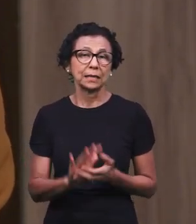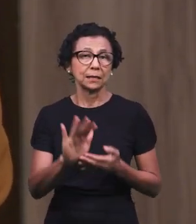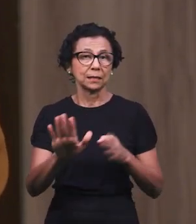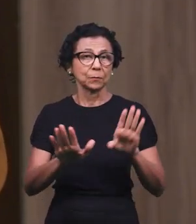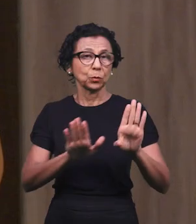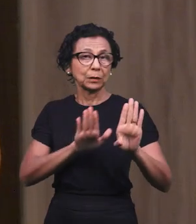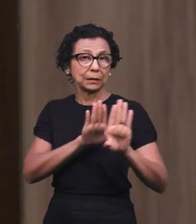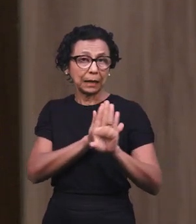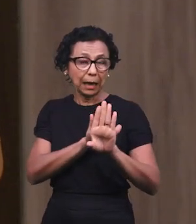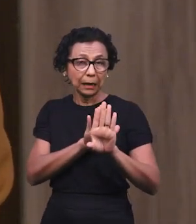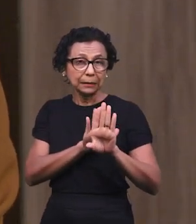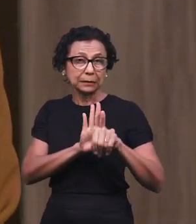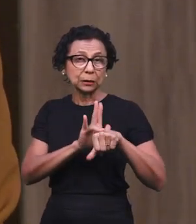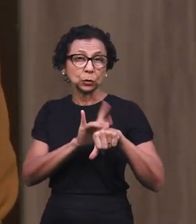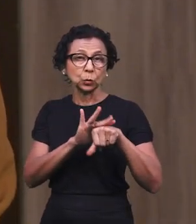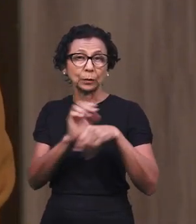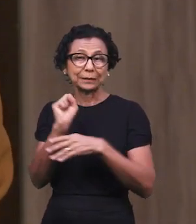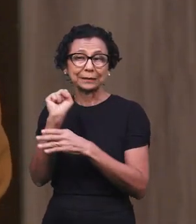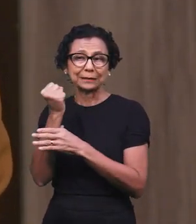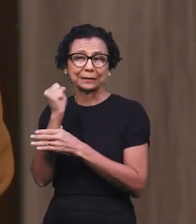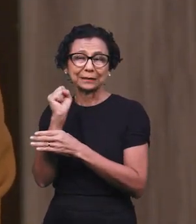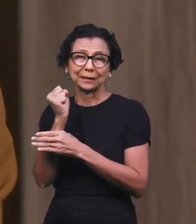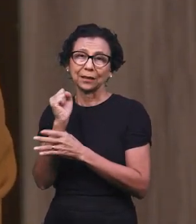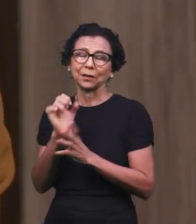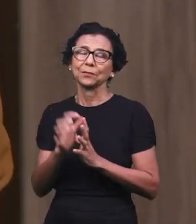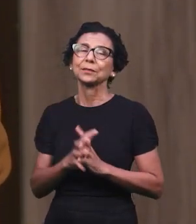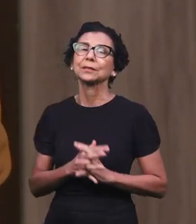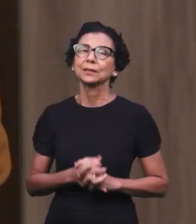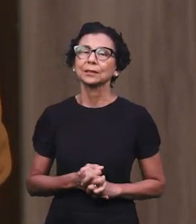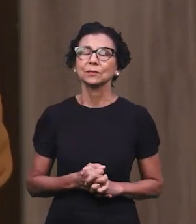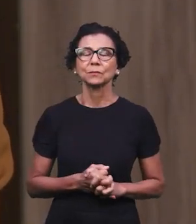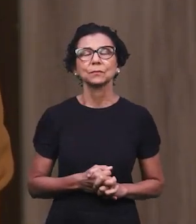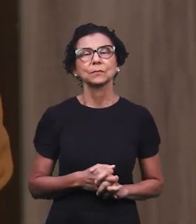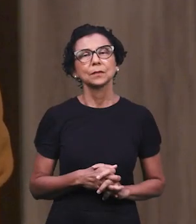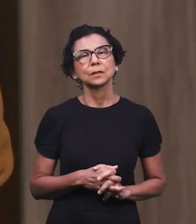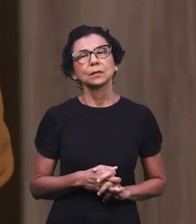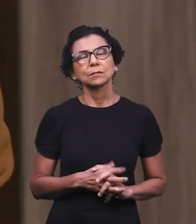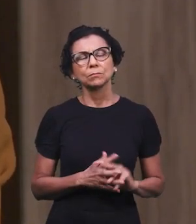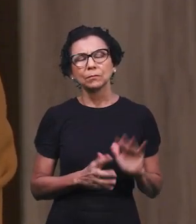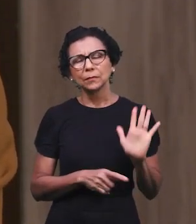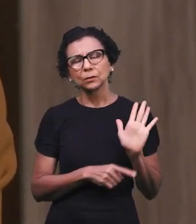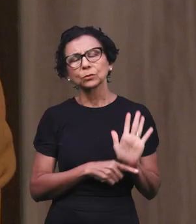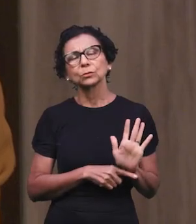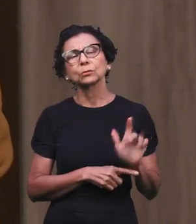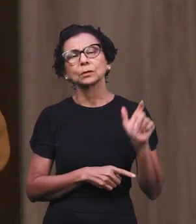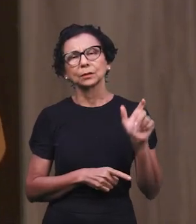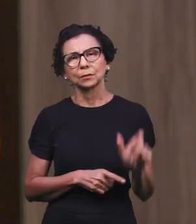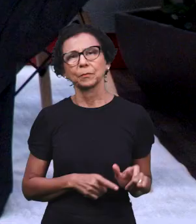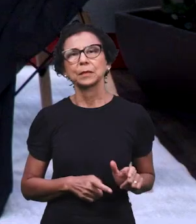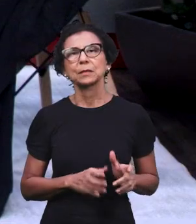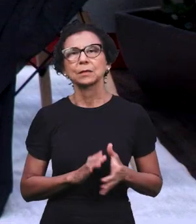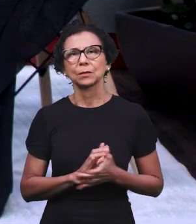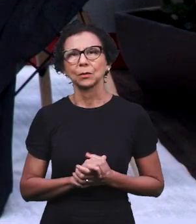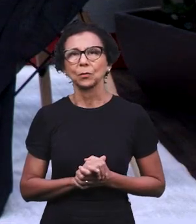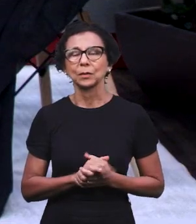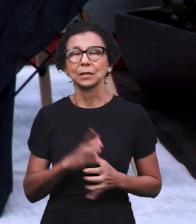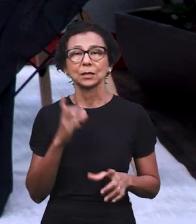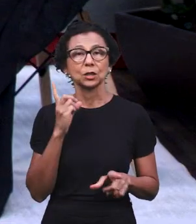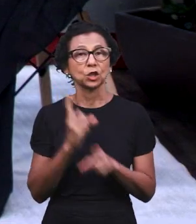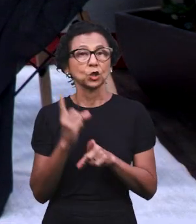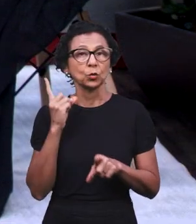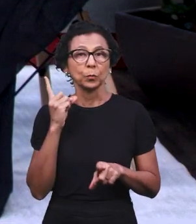às vezes falando, eu sei que é desconfortável, mas você pode ajudar esse paciente a encontrar às vezes uma doença que ele não